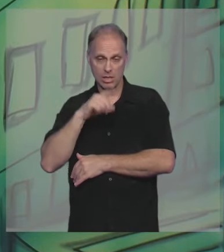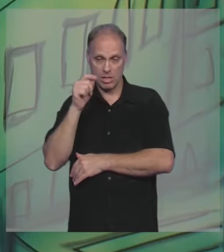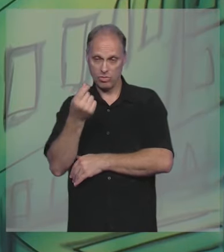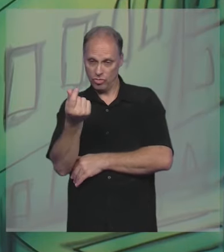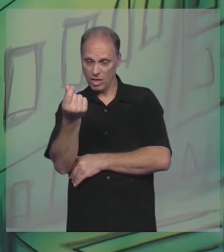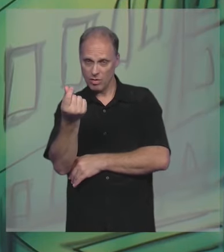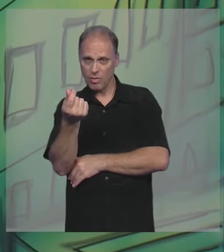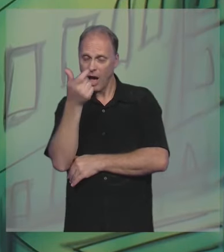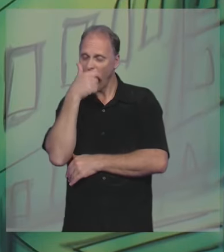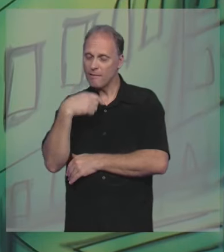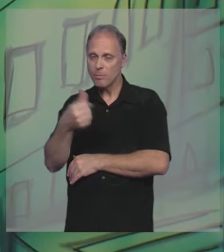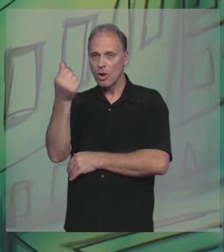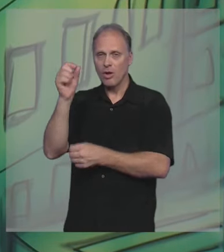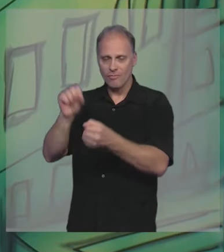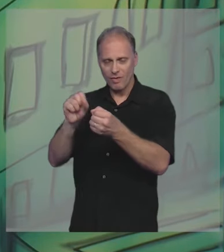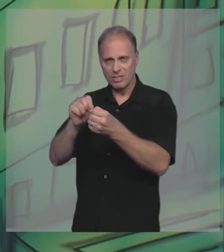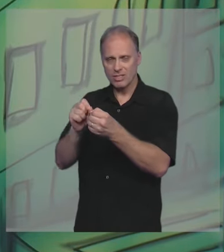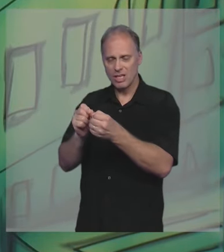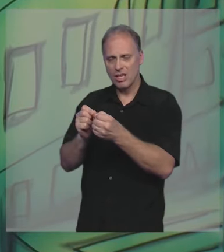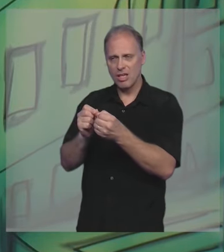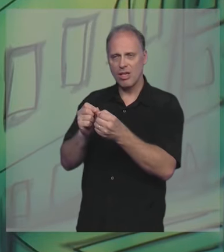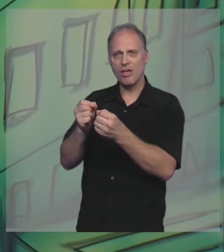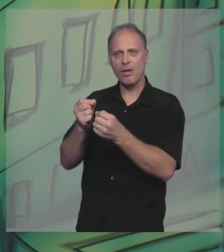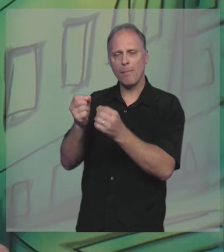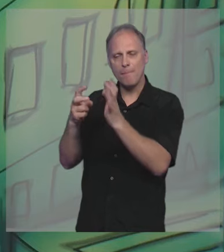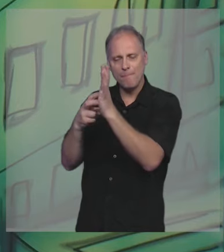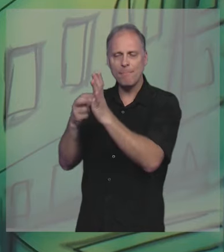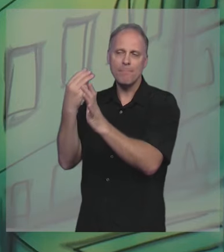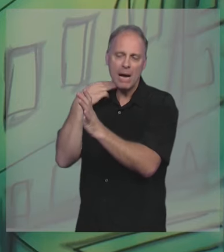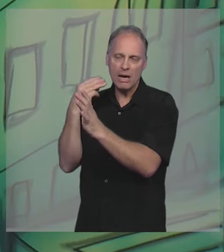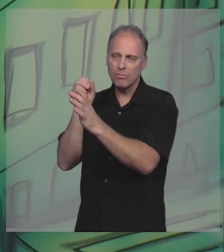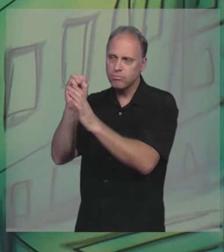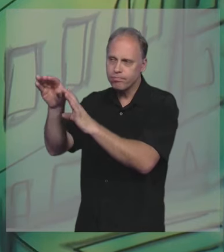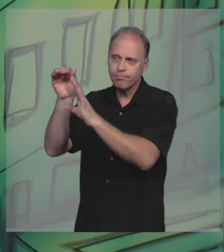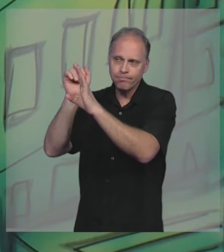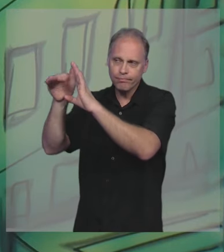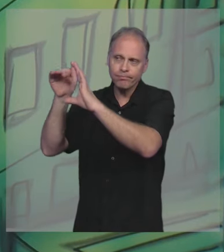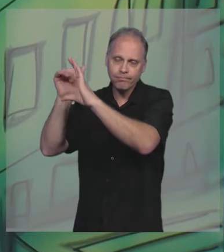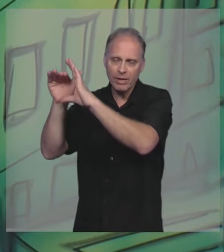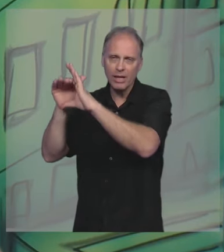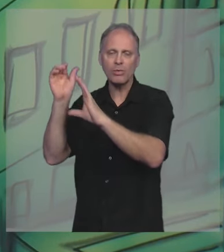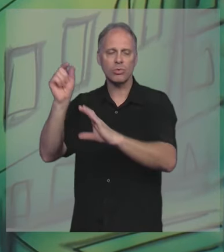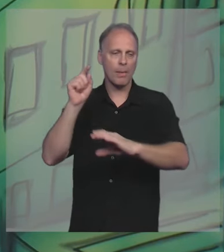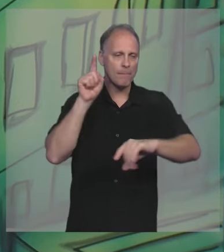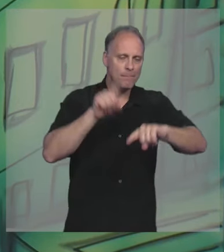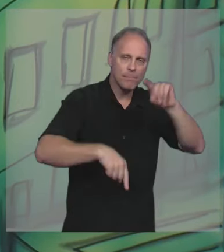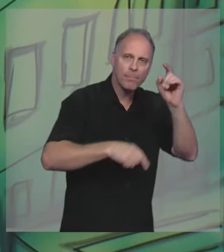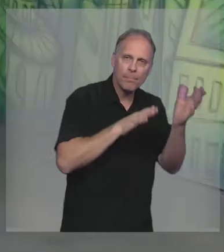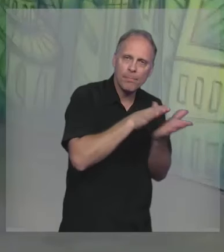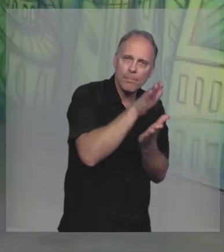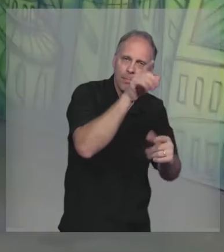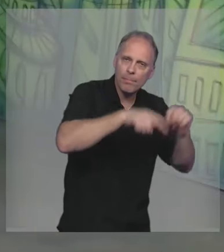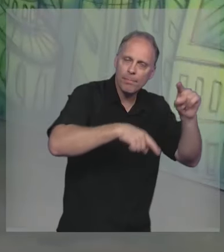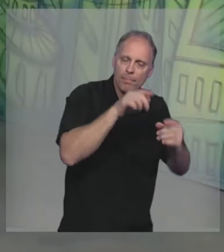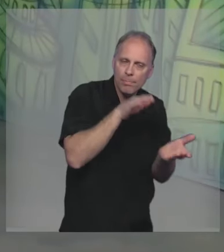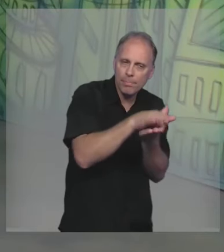dinheiro prefere investir no mercado, né, financeiro do que na produção. Isso realmente acontece,